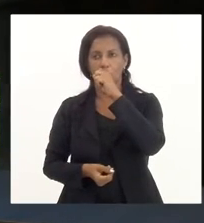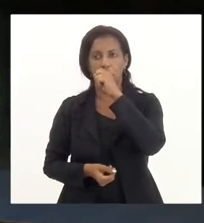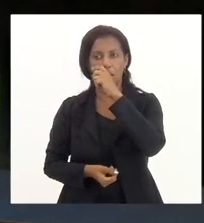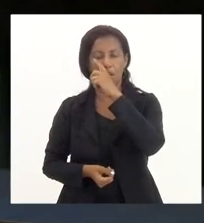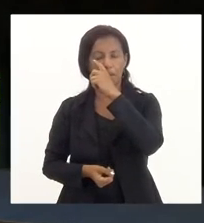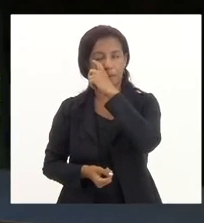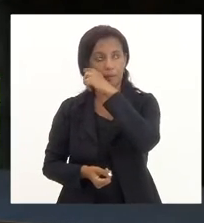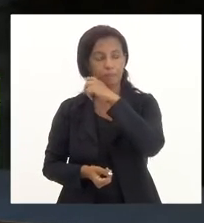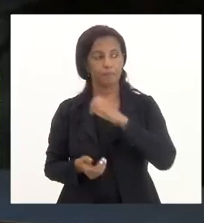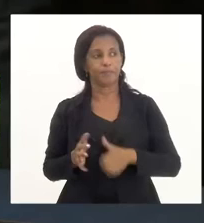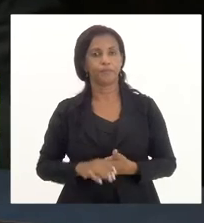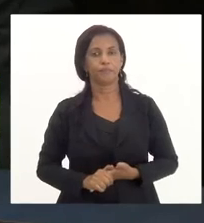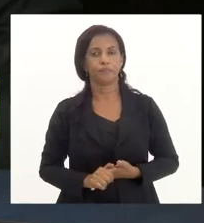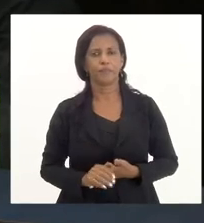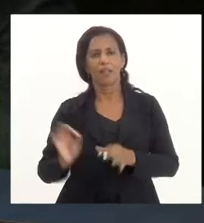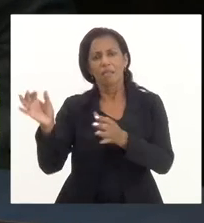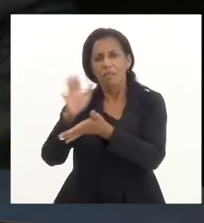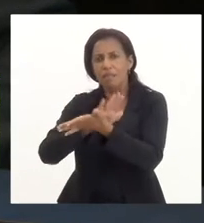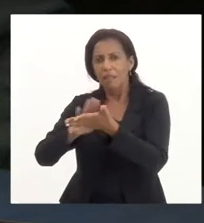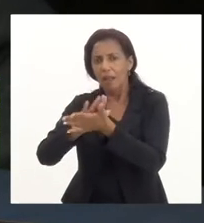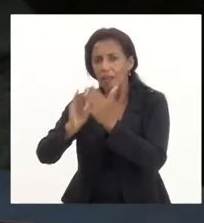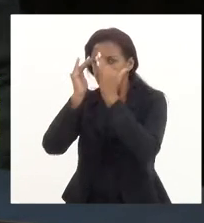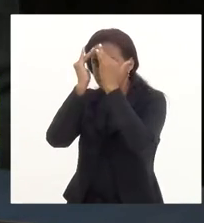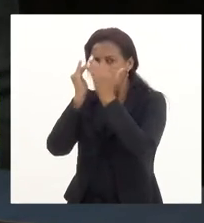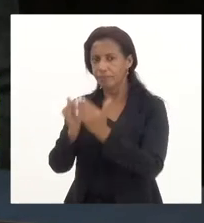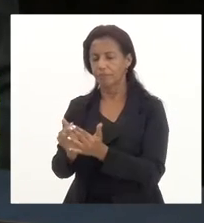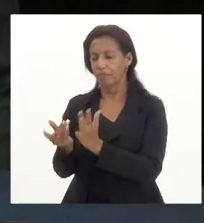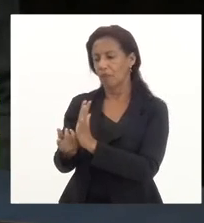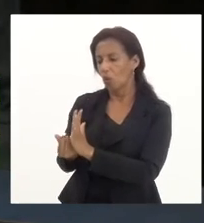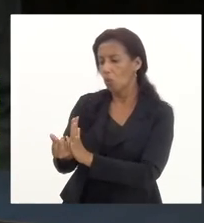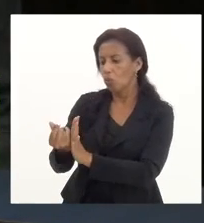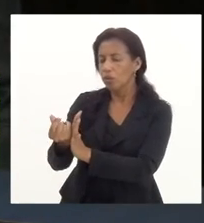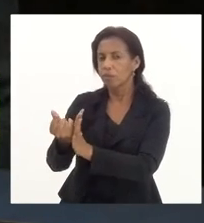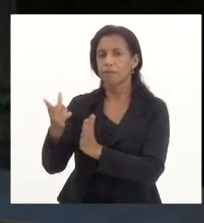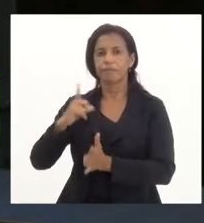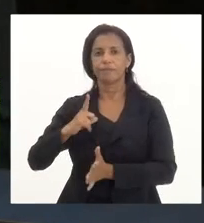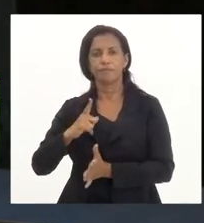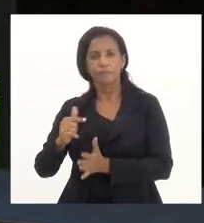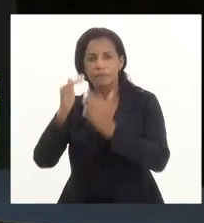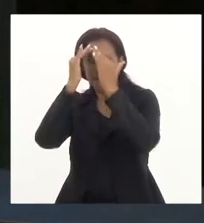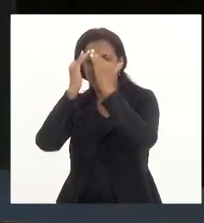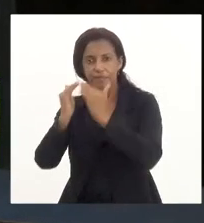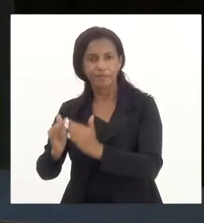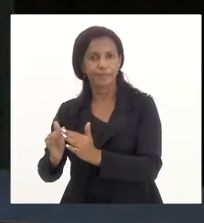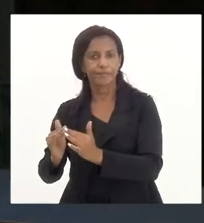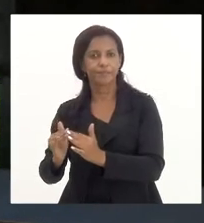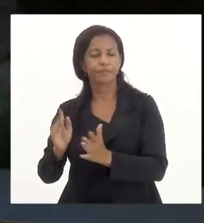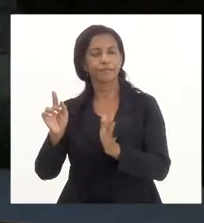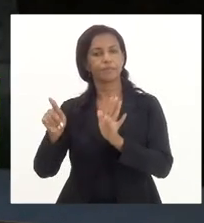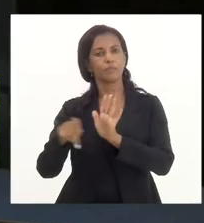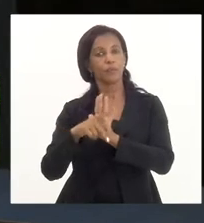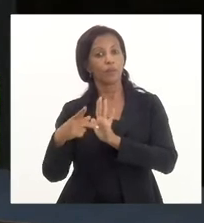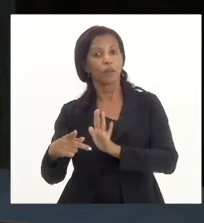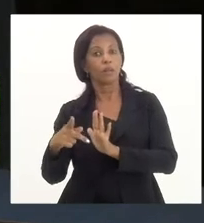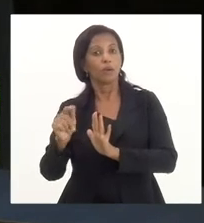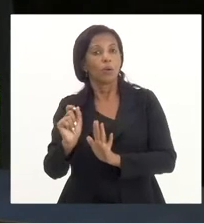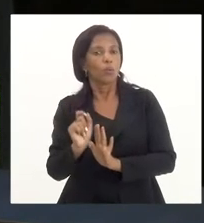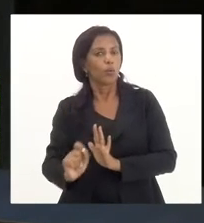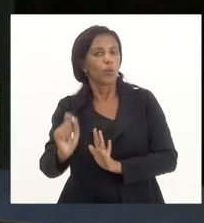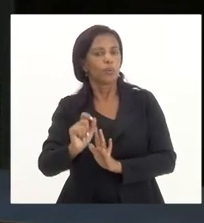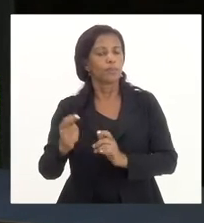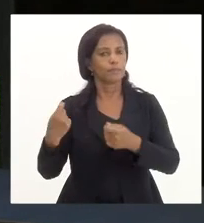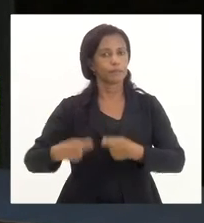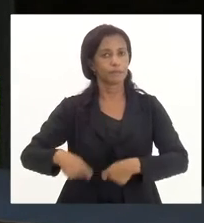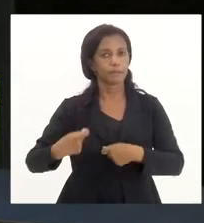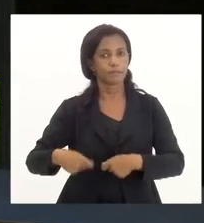dessas necessidades demanda o deixará de ter orçamento para que ela seja atendida a questão é que esse